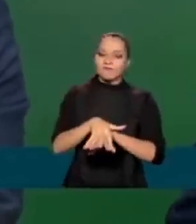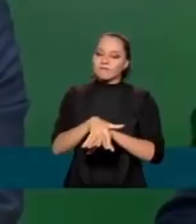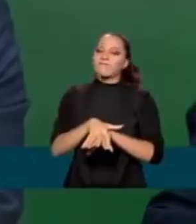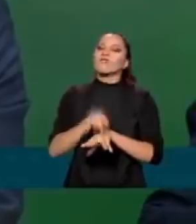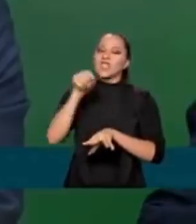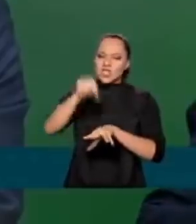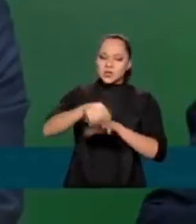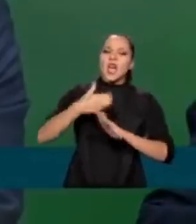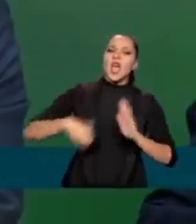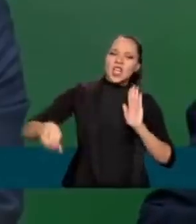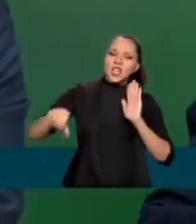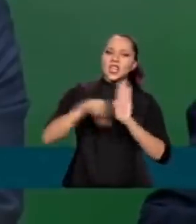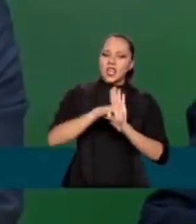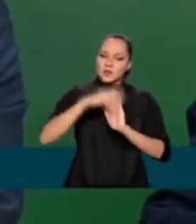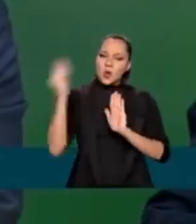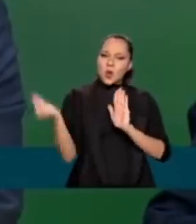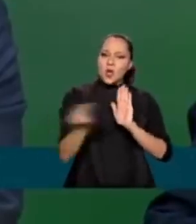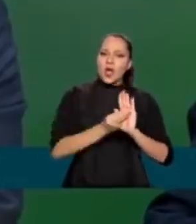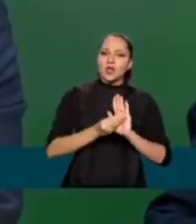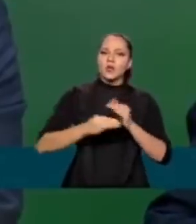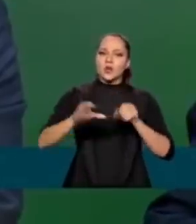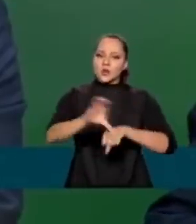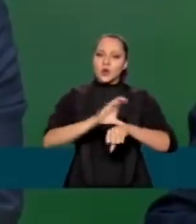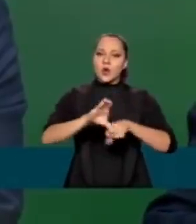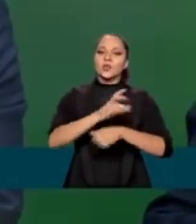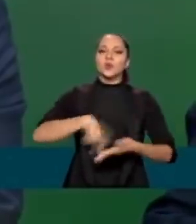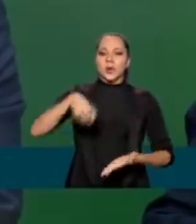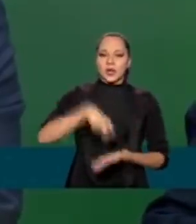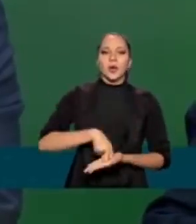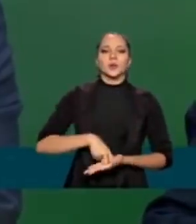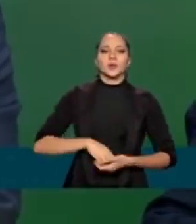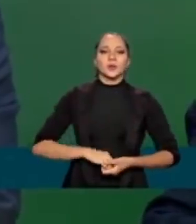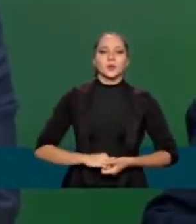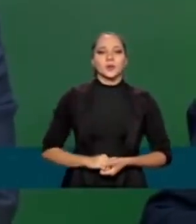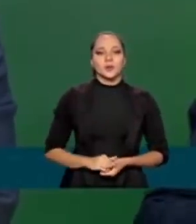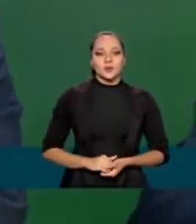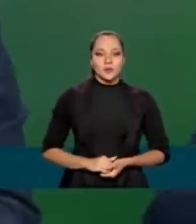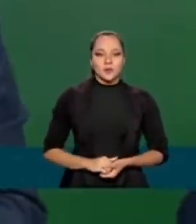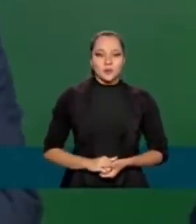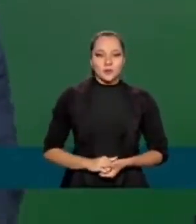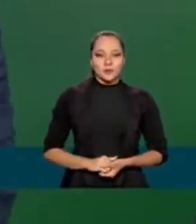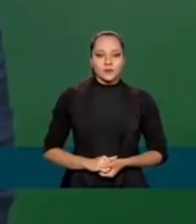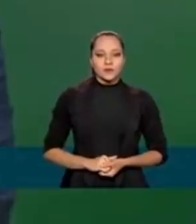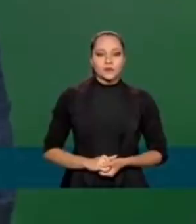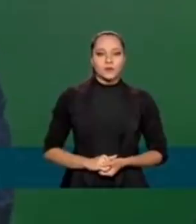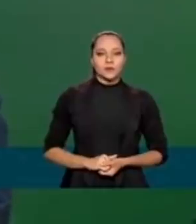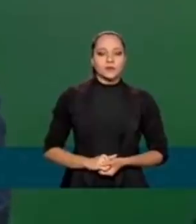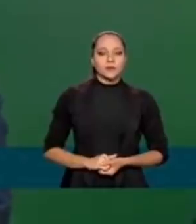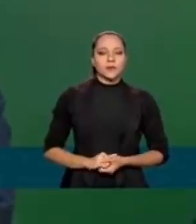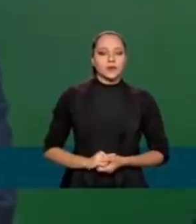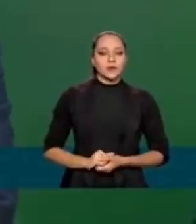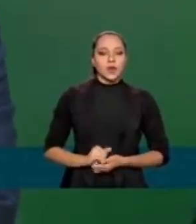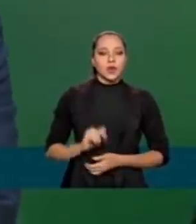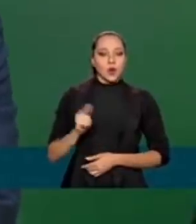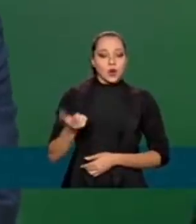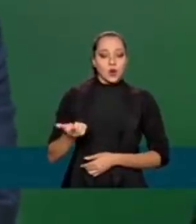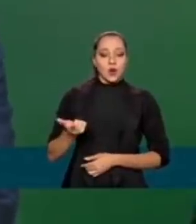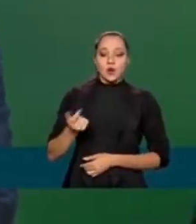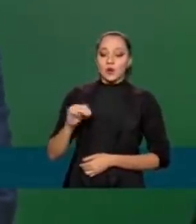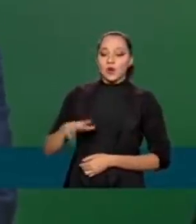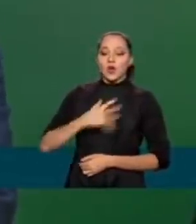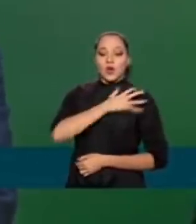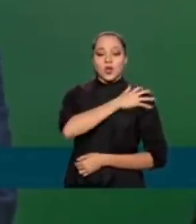isso é crime tipificado no Código Penal. O coronel Elcio Franco vai participar